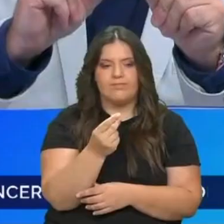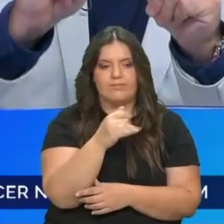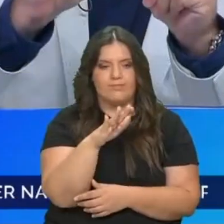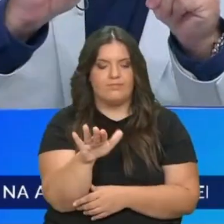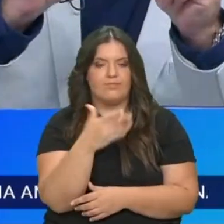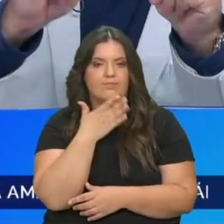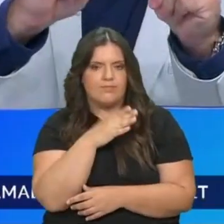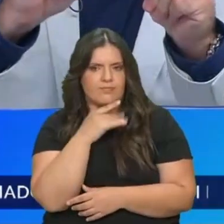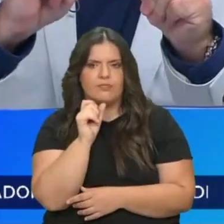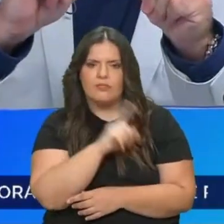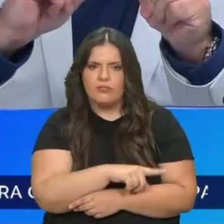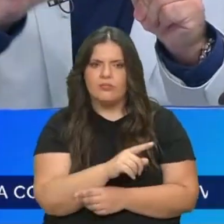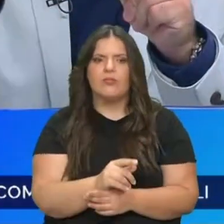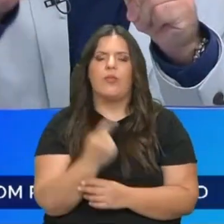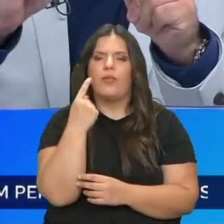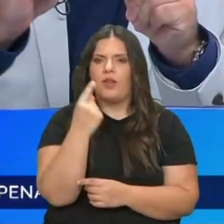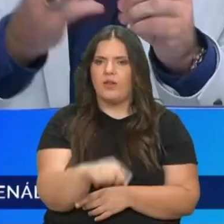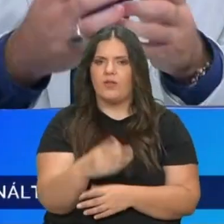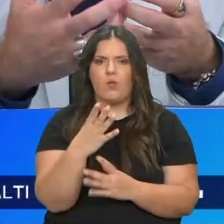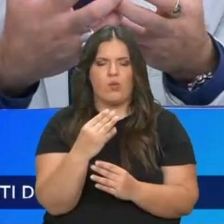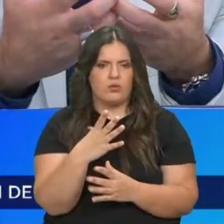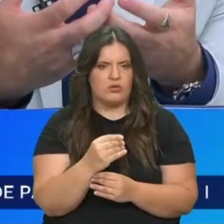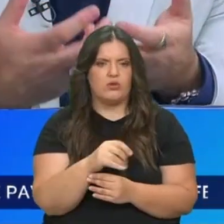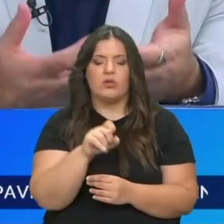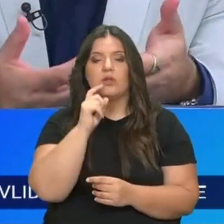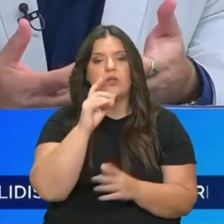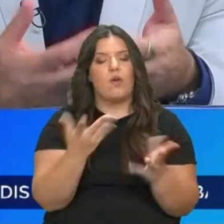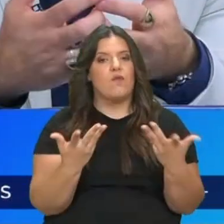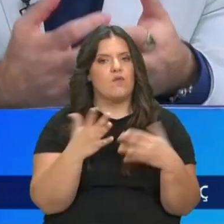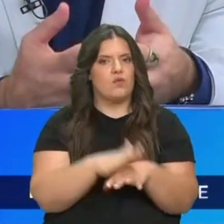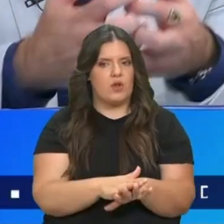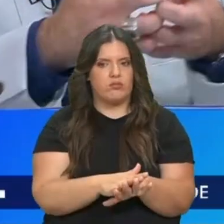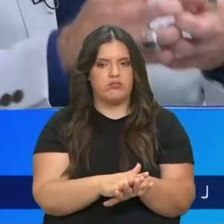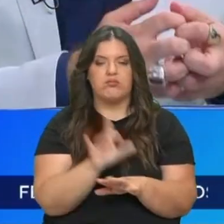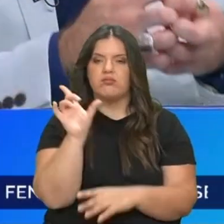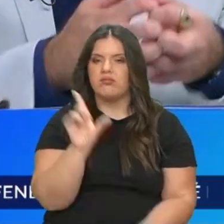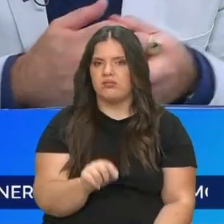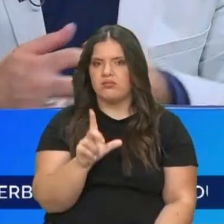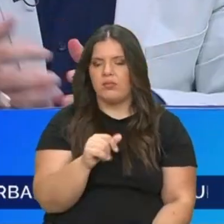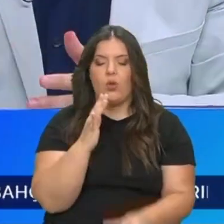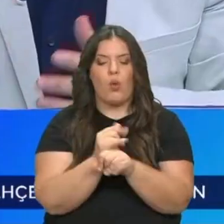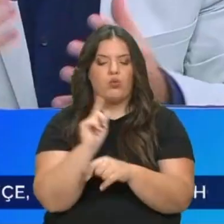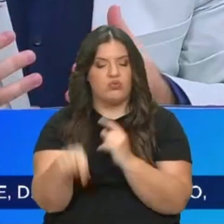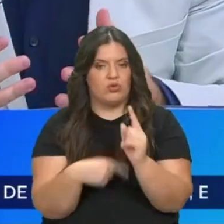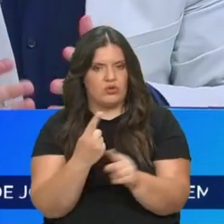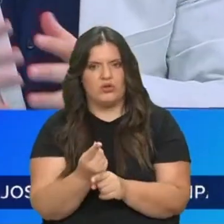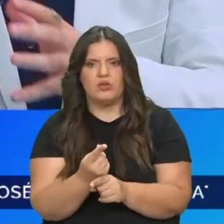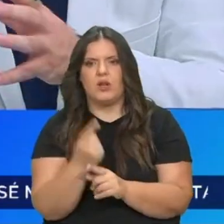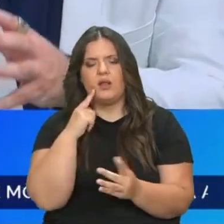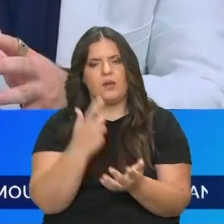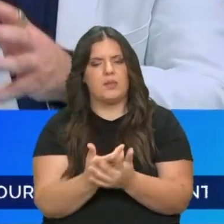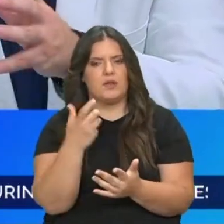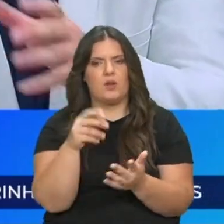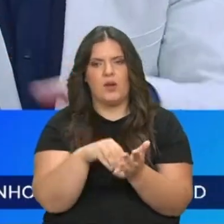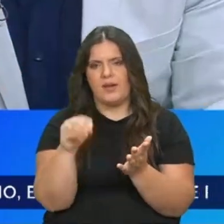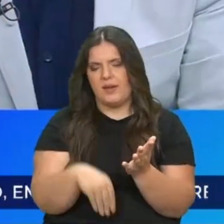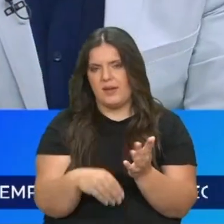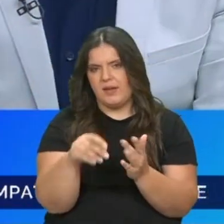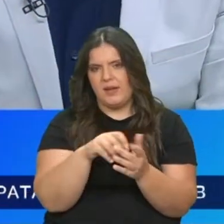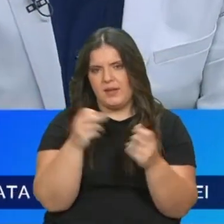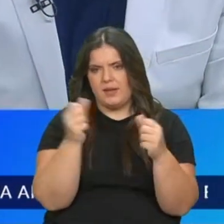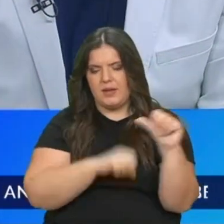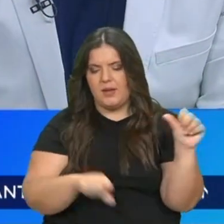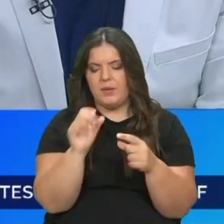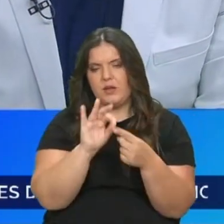podem existir muitas anãs brancas que são a fusão também de outras anãs brancas. Tem uma assinatura química que é então